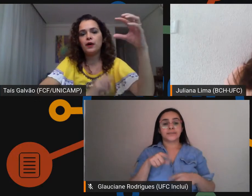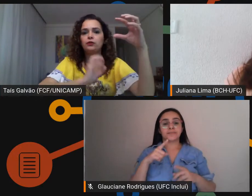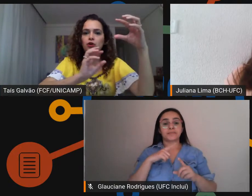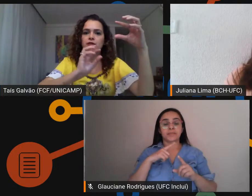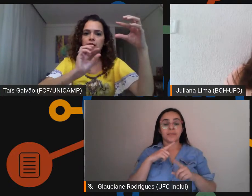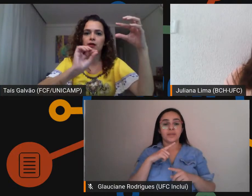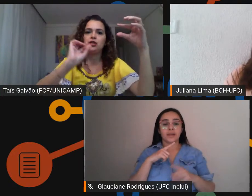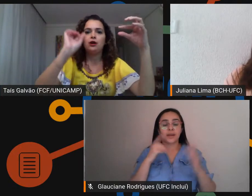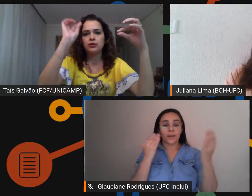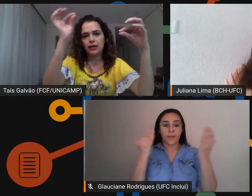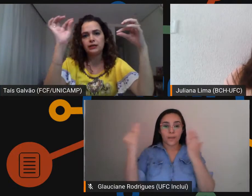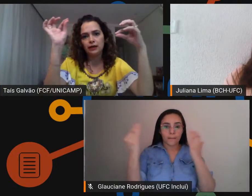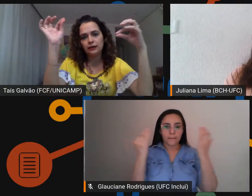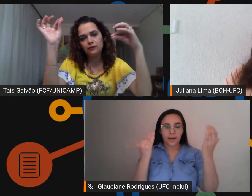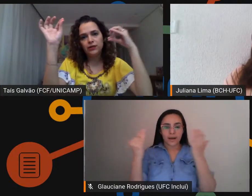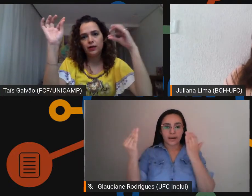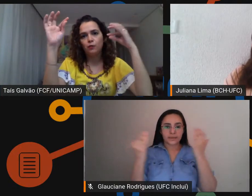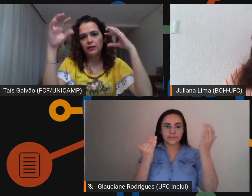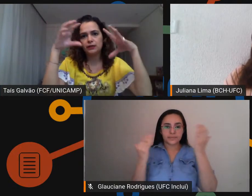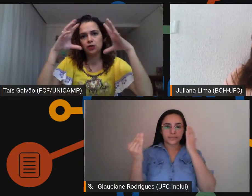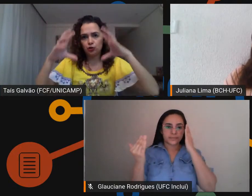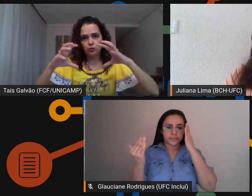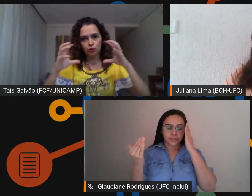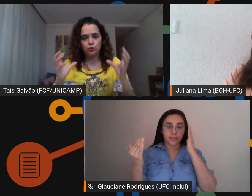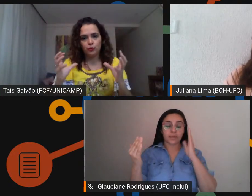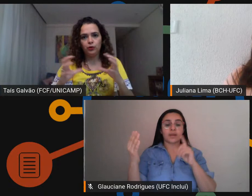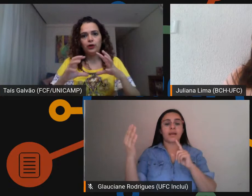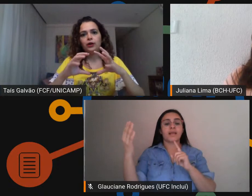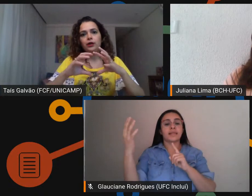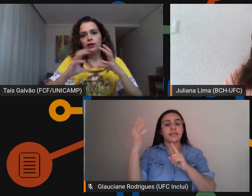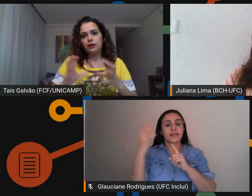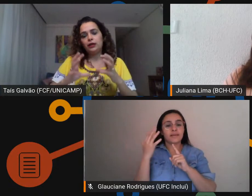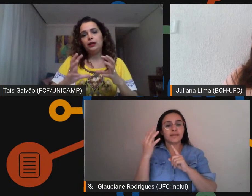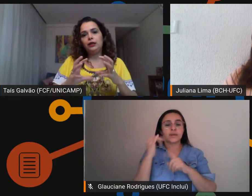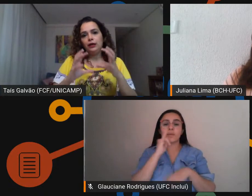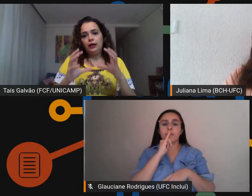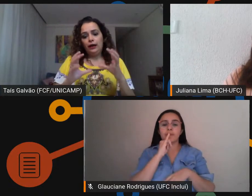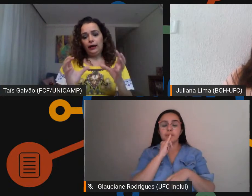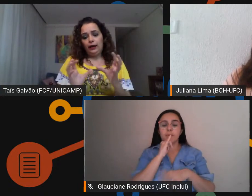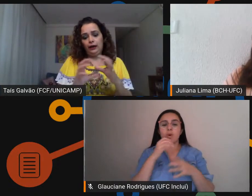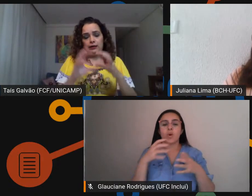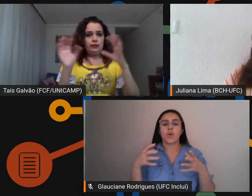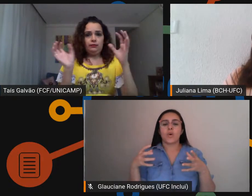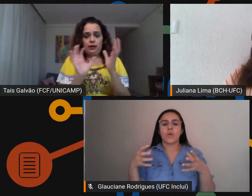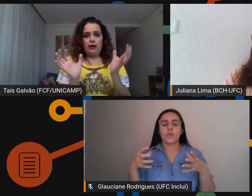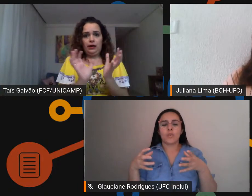que o comparador seja a ausência da intervenção, mas existe um grupo que